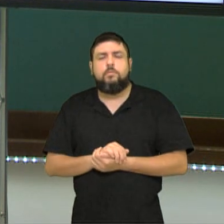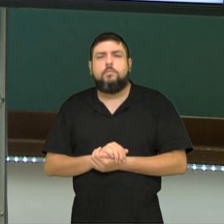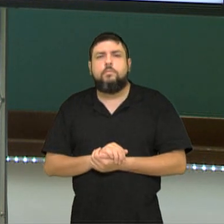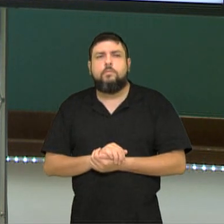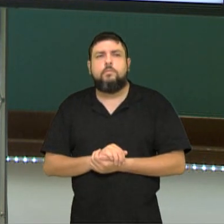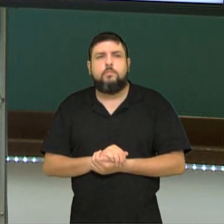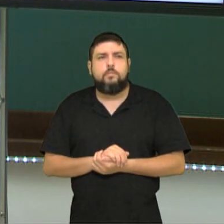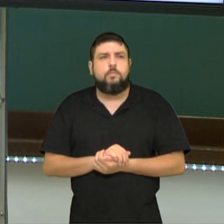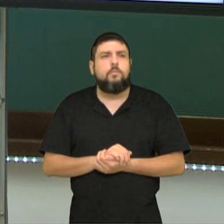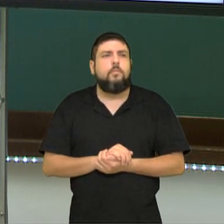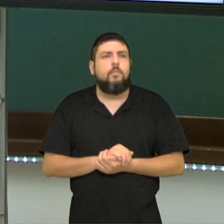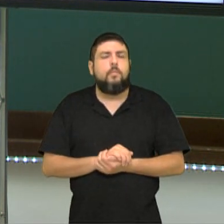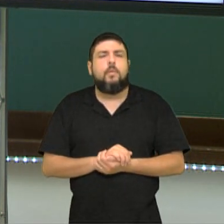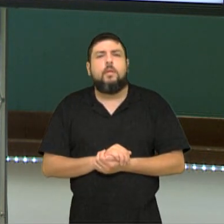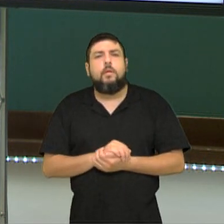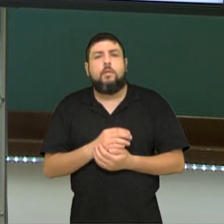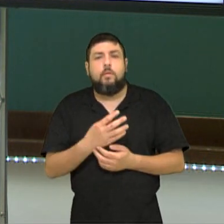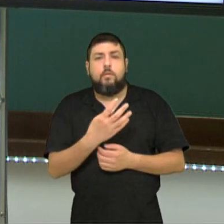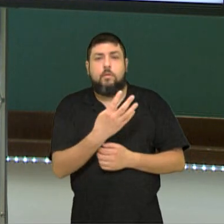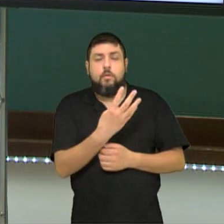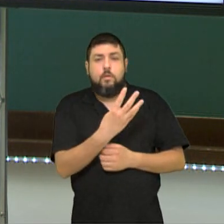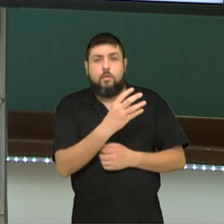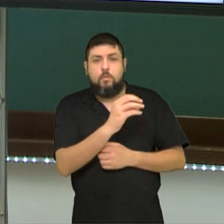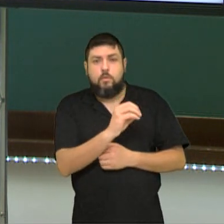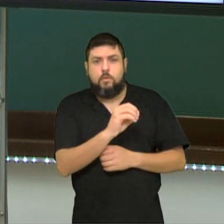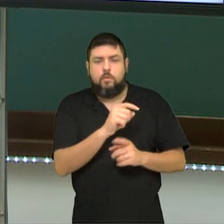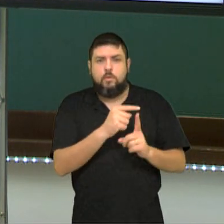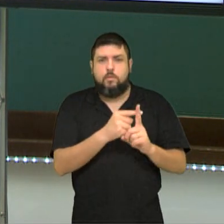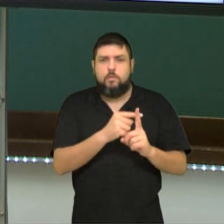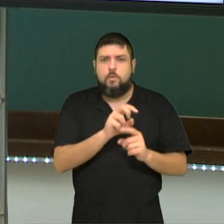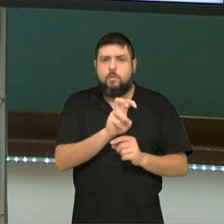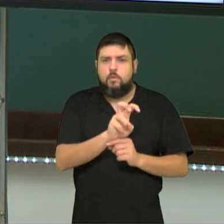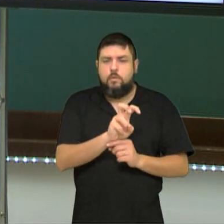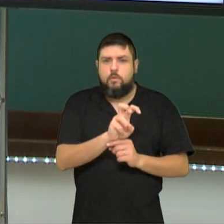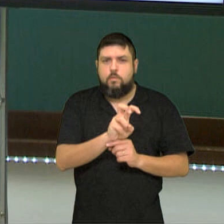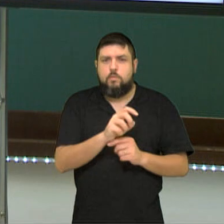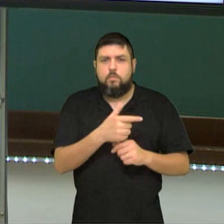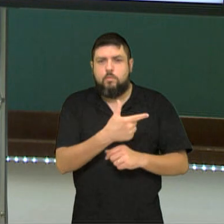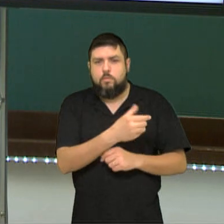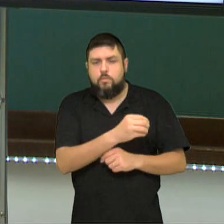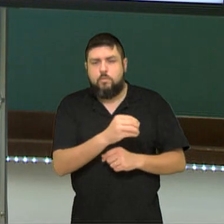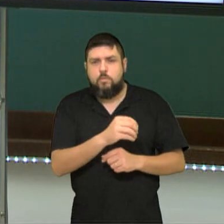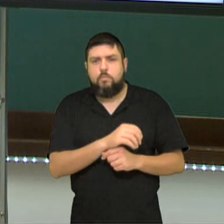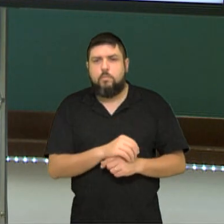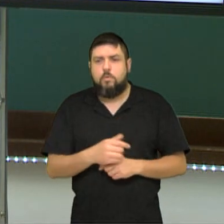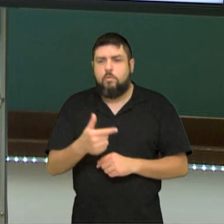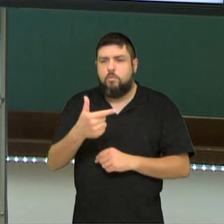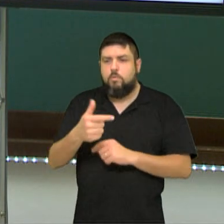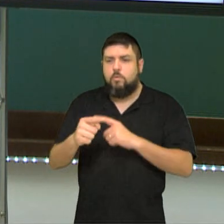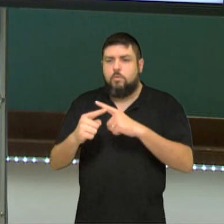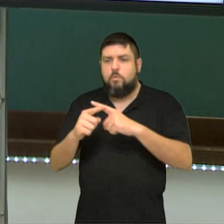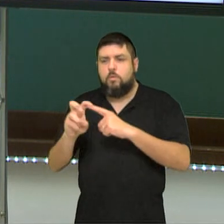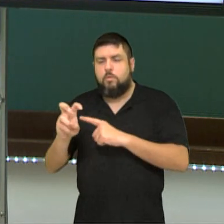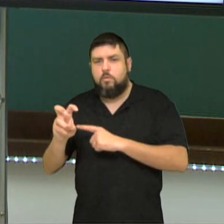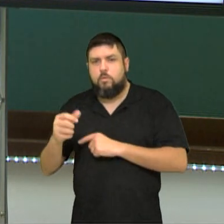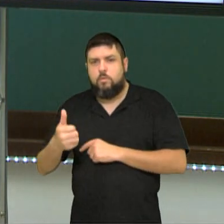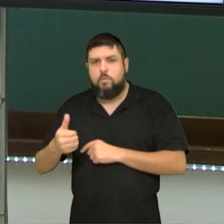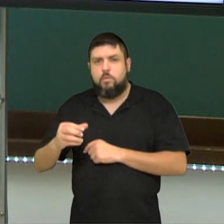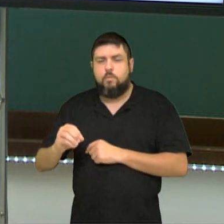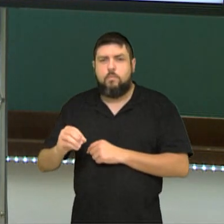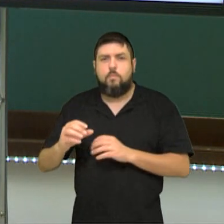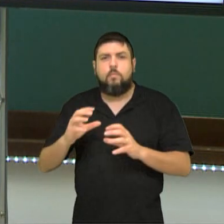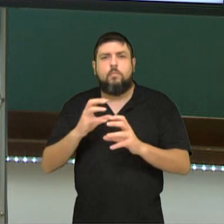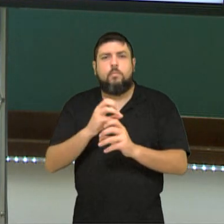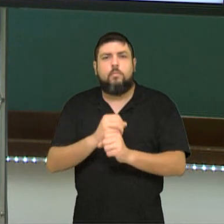com as operações. 40 vezes 5 dá 200, 2 vezes 5 dá 10, 210. Ou